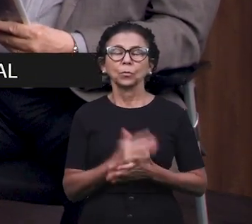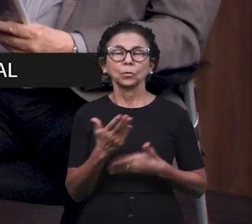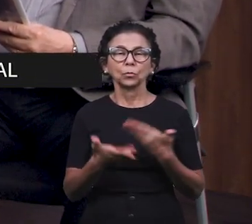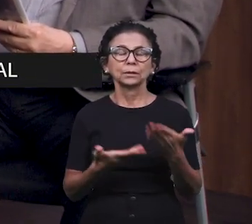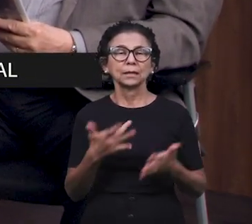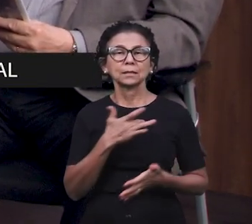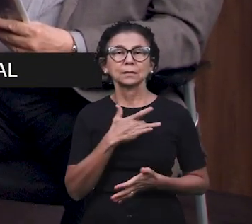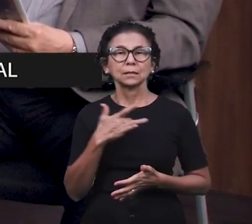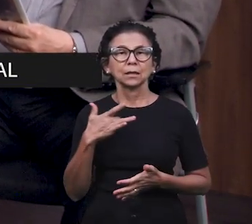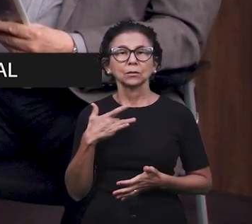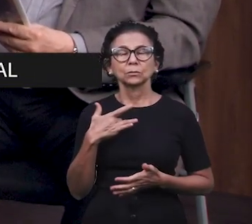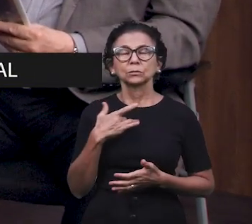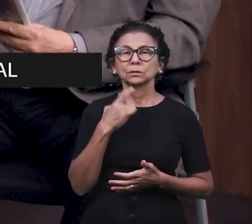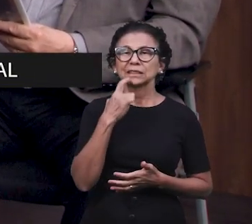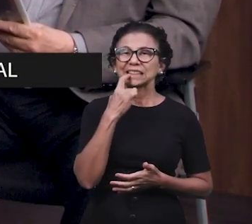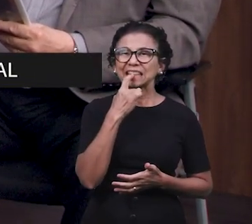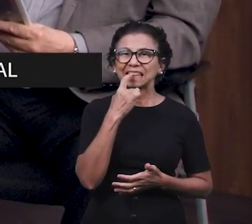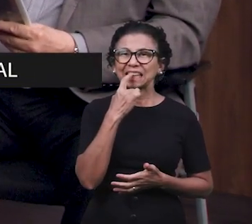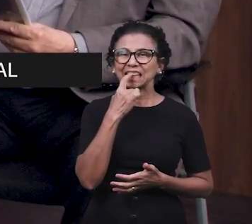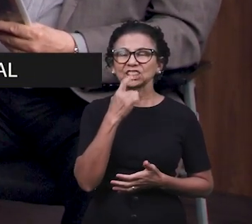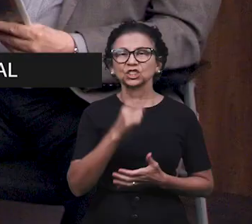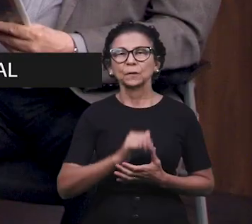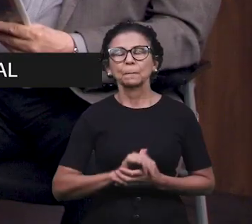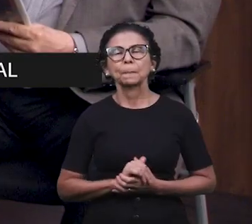outra pergunta, pastor Miguel.